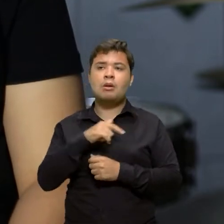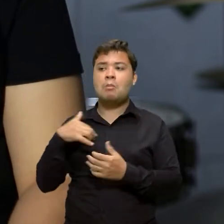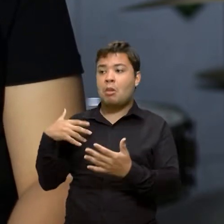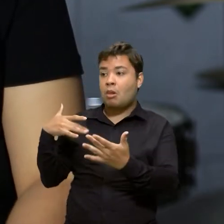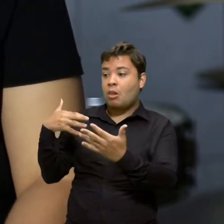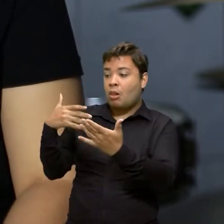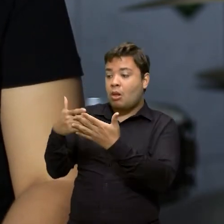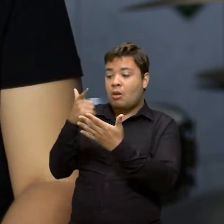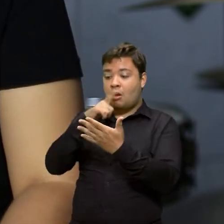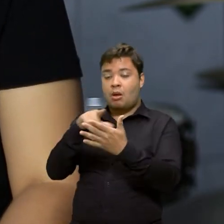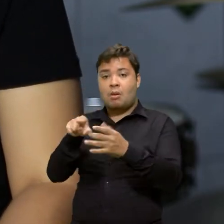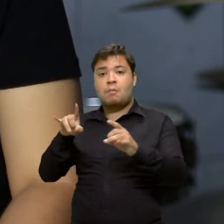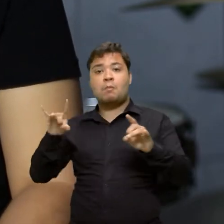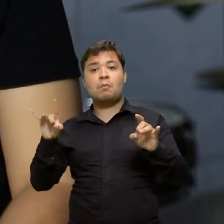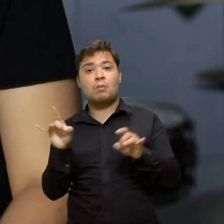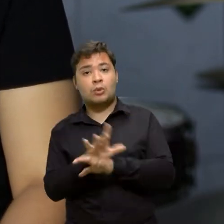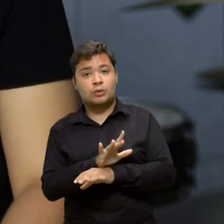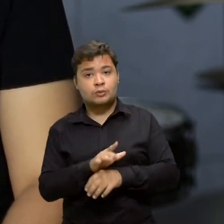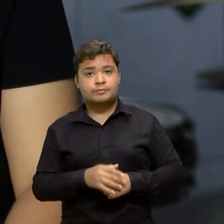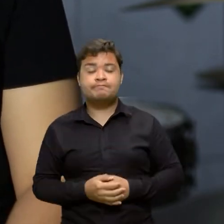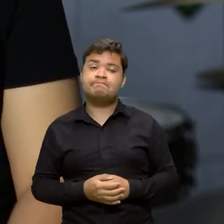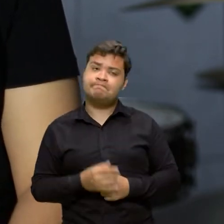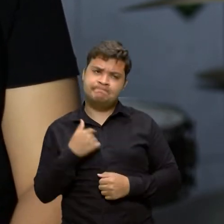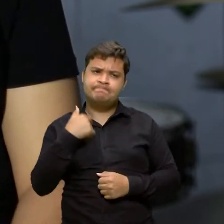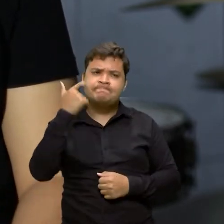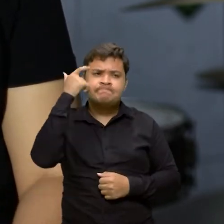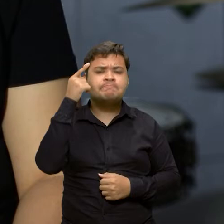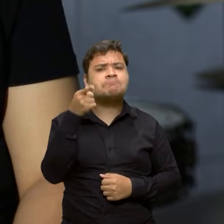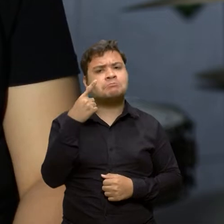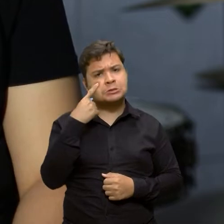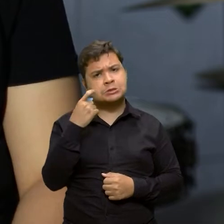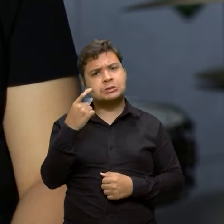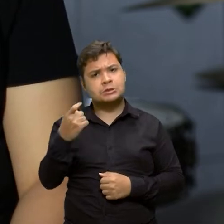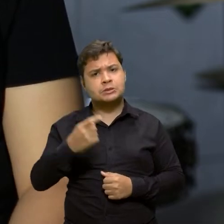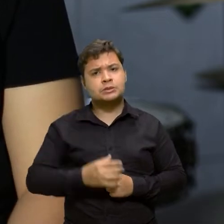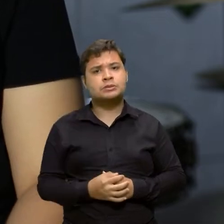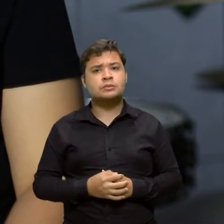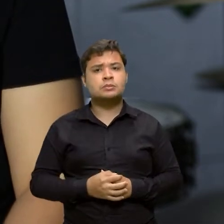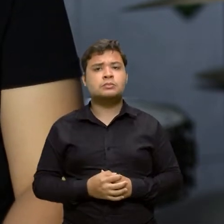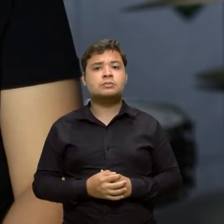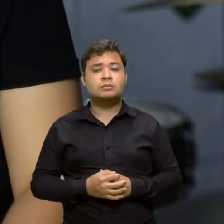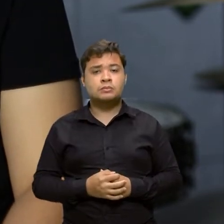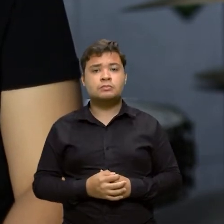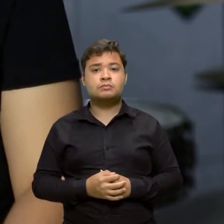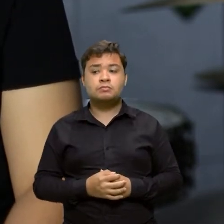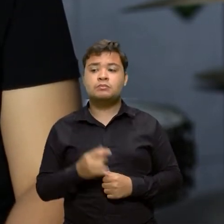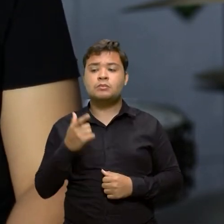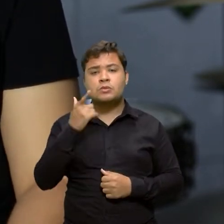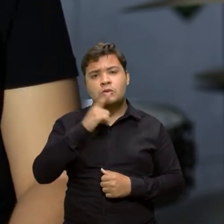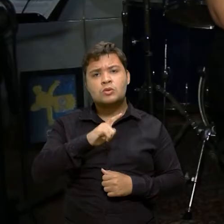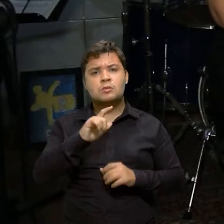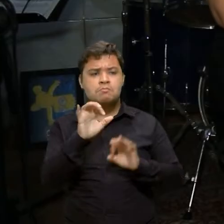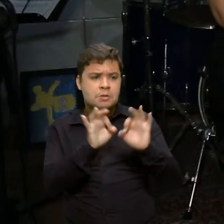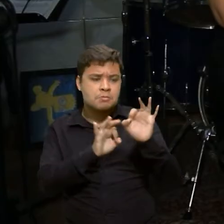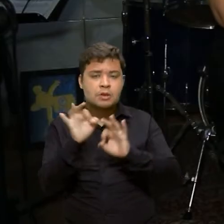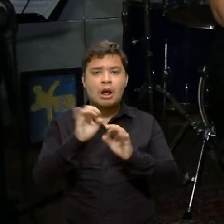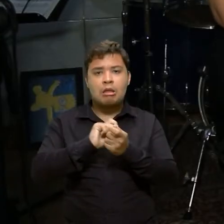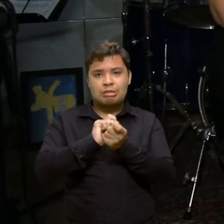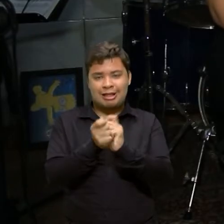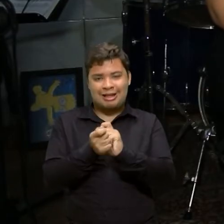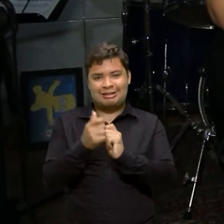produto final, né? Então, eu acho interessantíssimo isso, o quão a gente consegue dar certo, a Isis com a